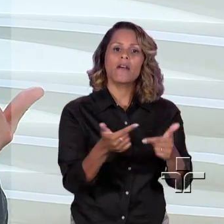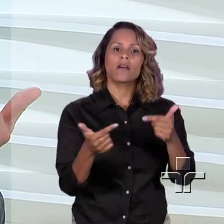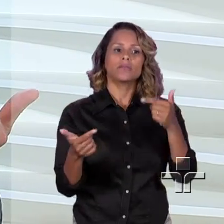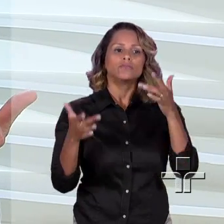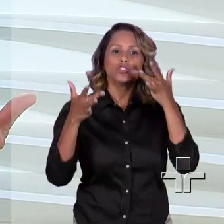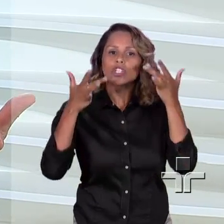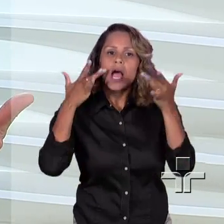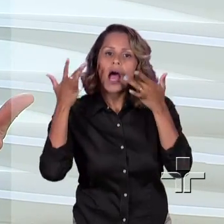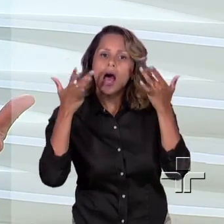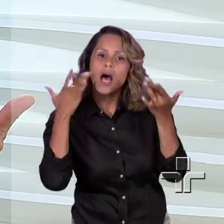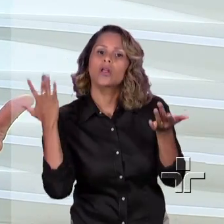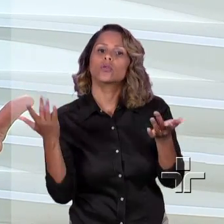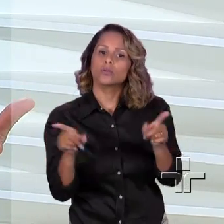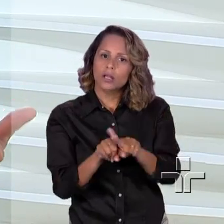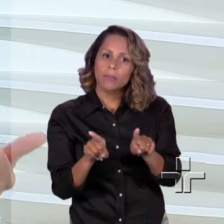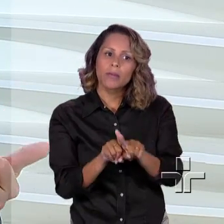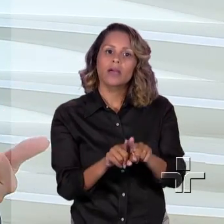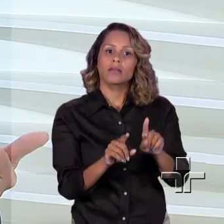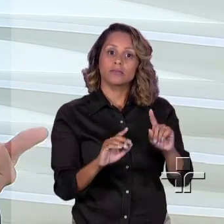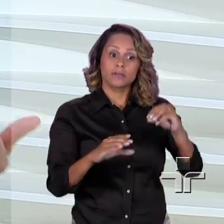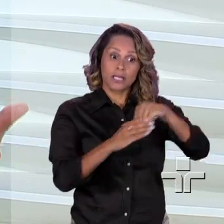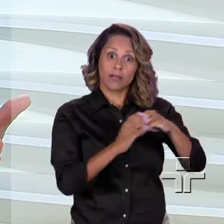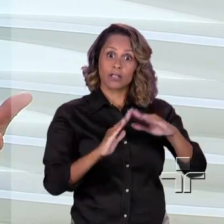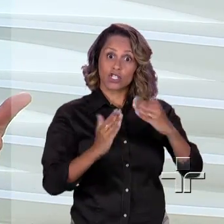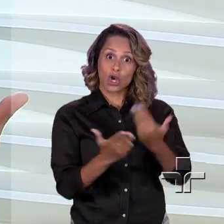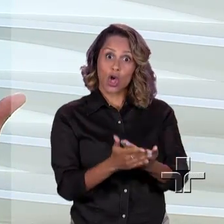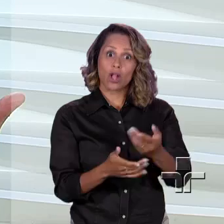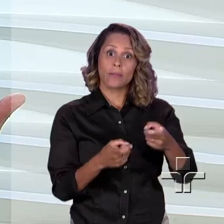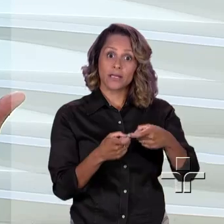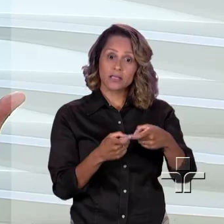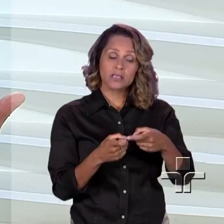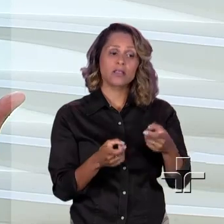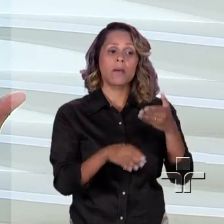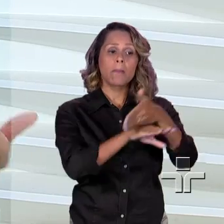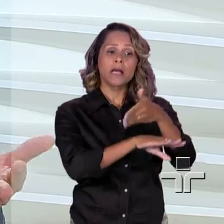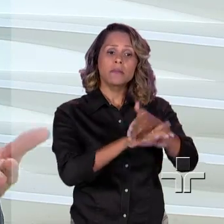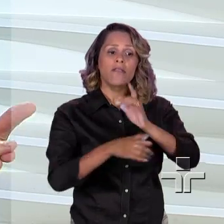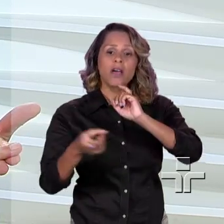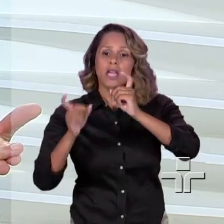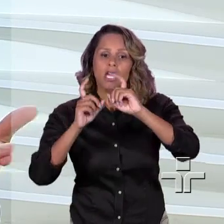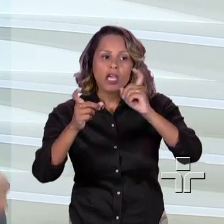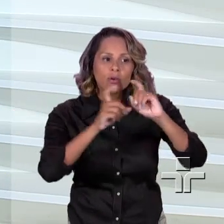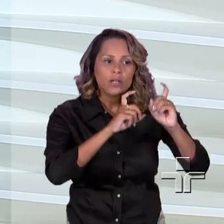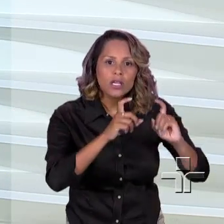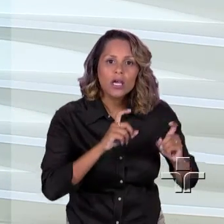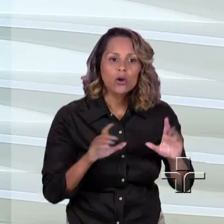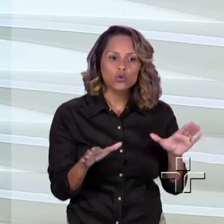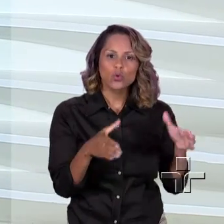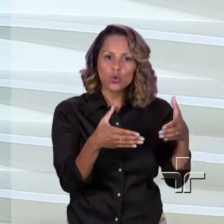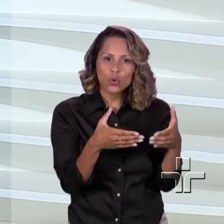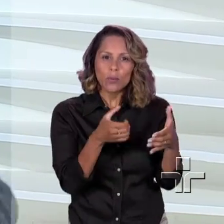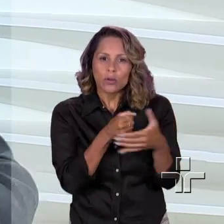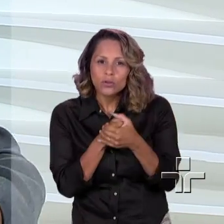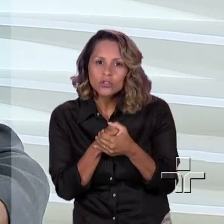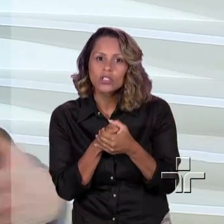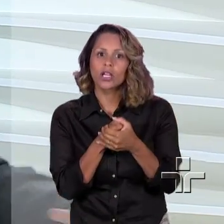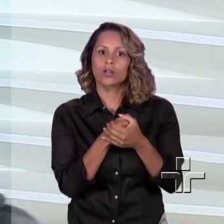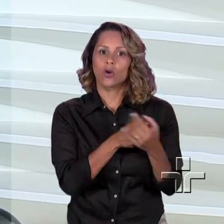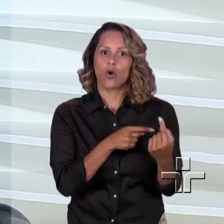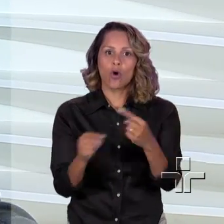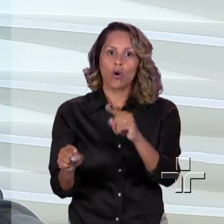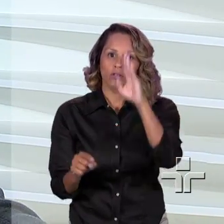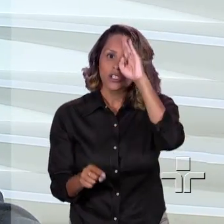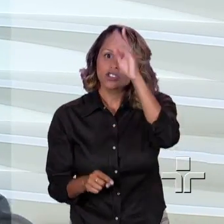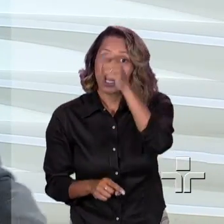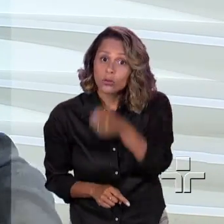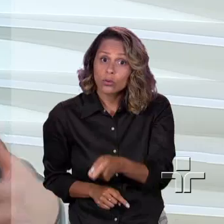teatral que foi feito na escola de medicina, participando das reuniões clandestinas para preparar a luta armada. E quando estava em outro momento